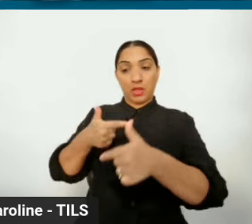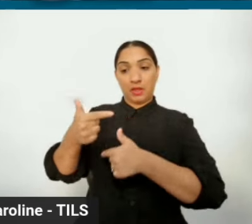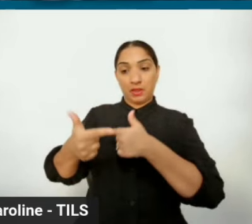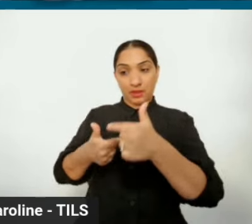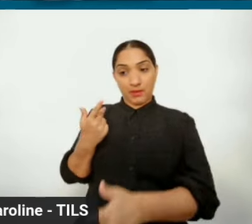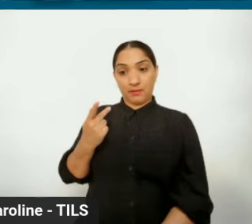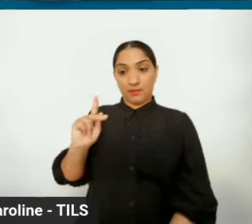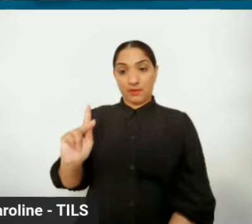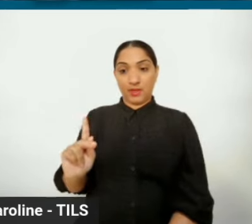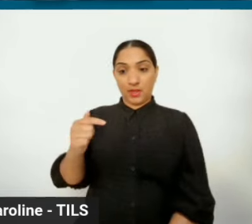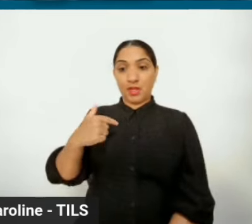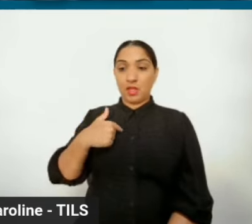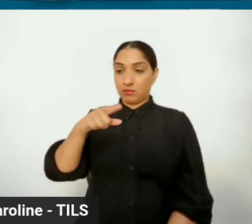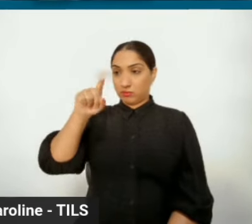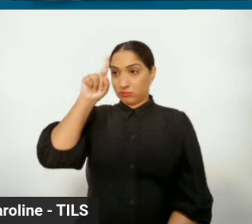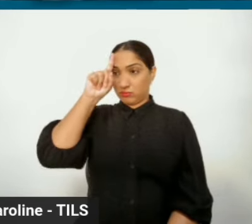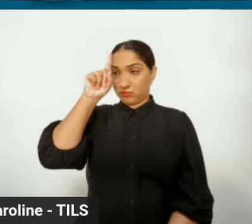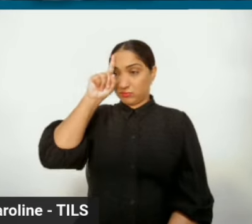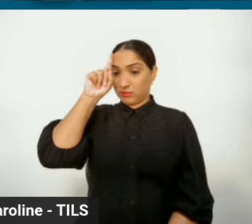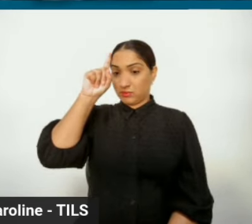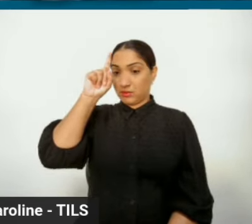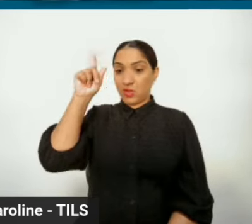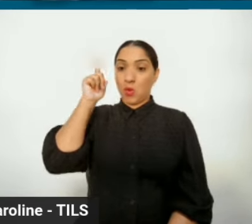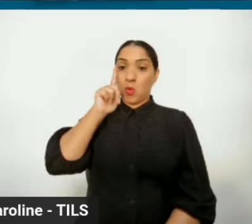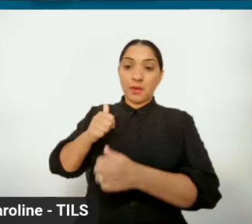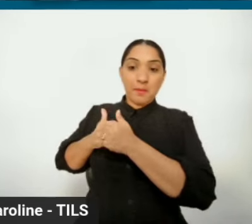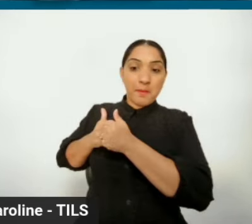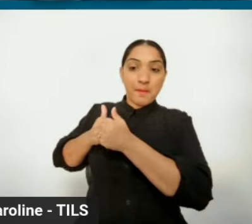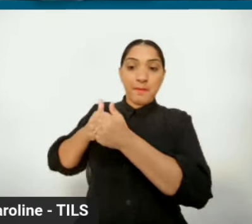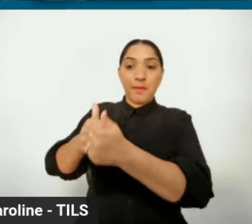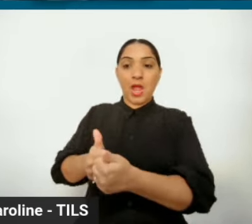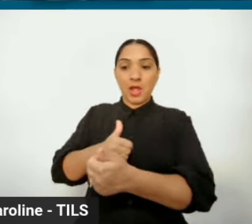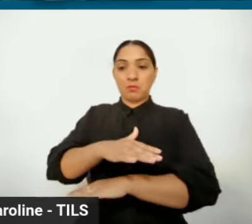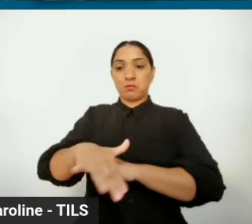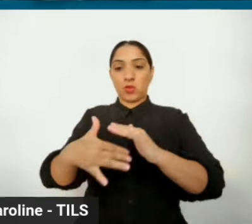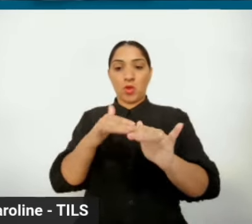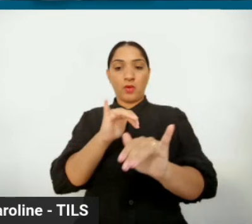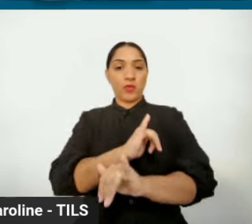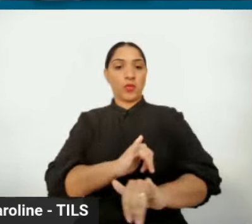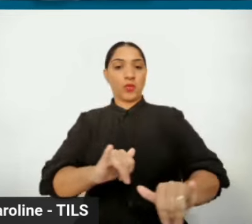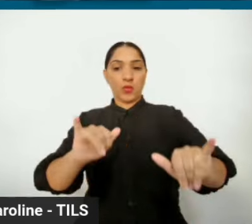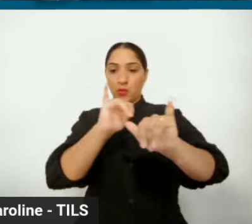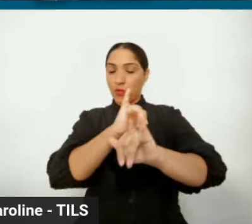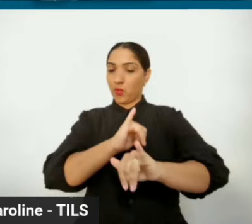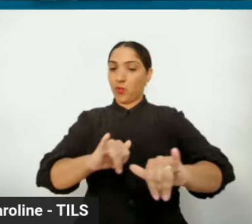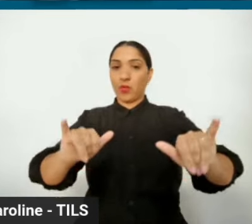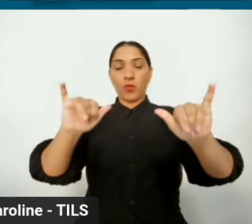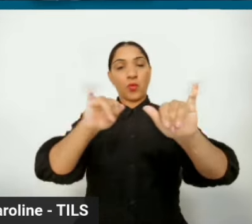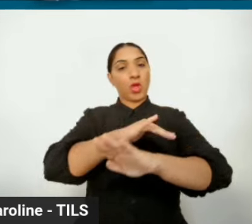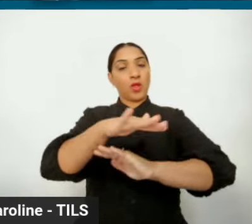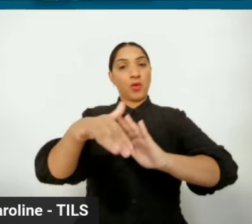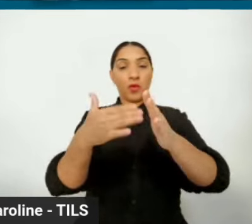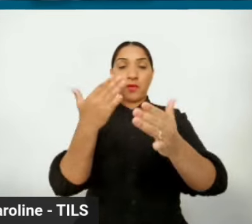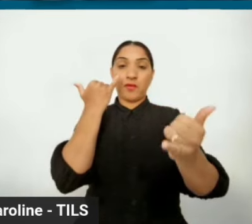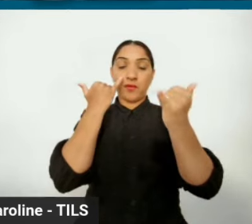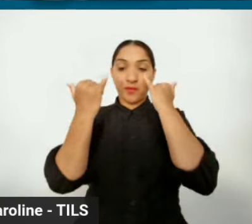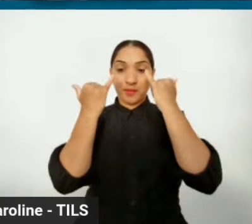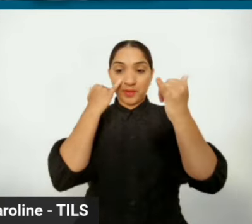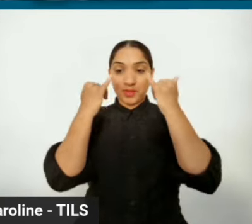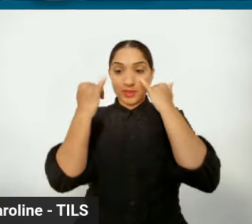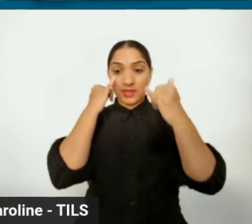acompanho diariamente, enfim, toda a divulgação que vocês fazem, a disseminação de informações